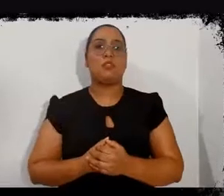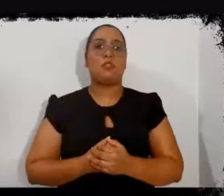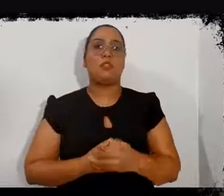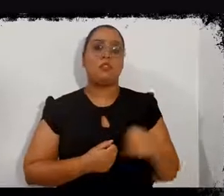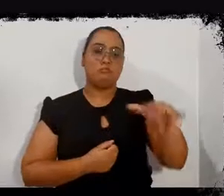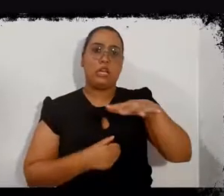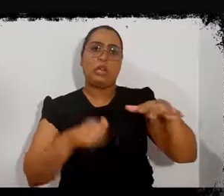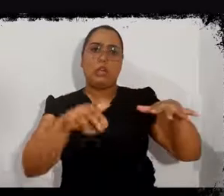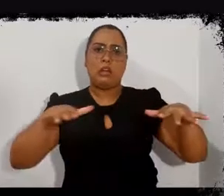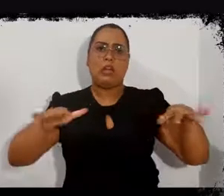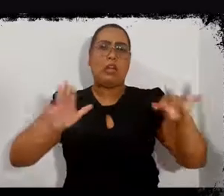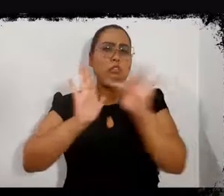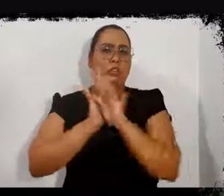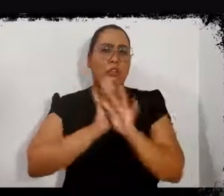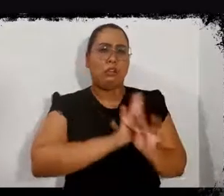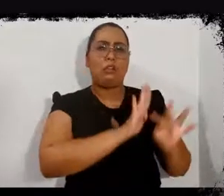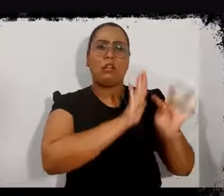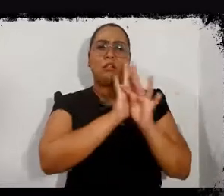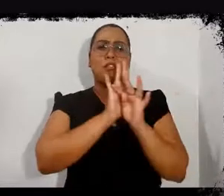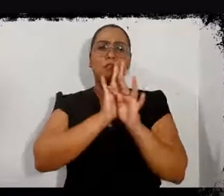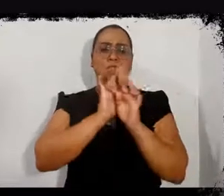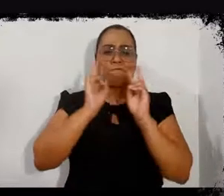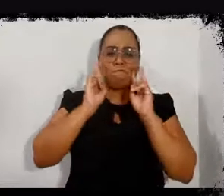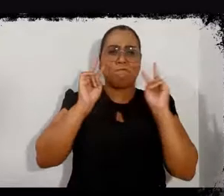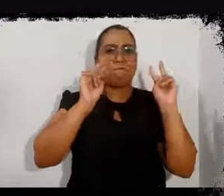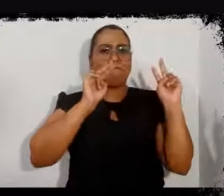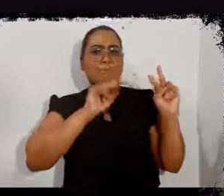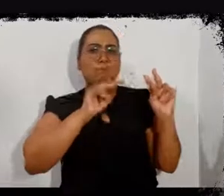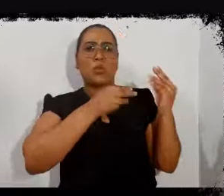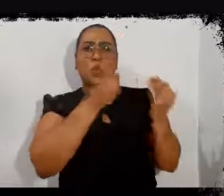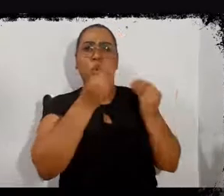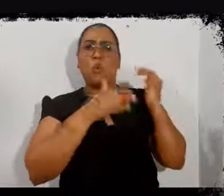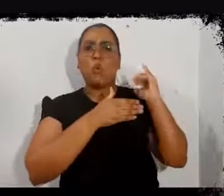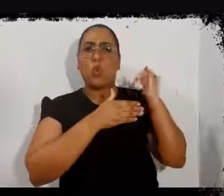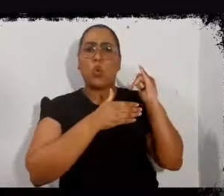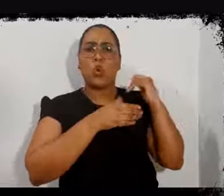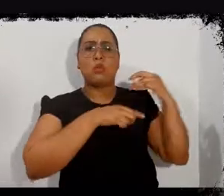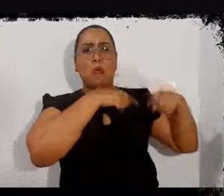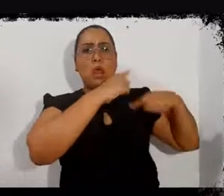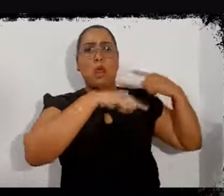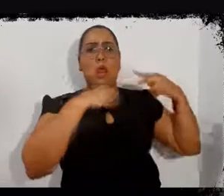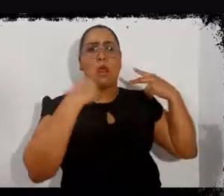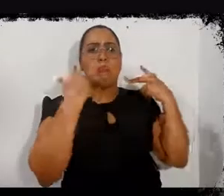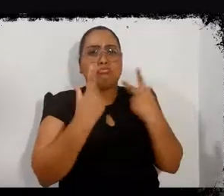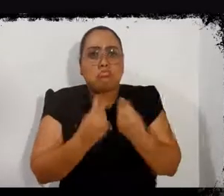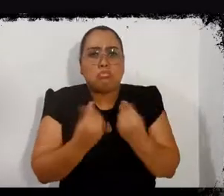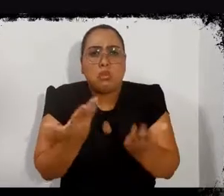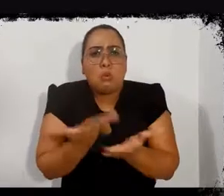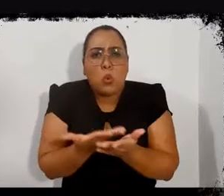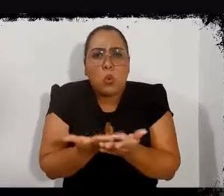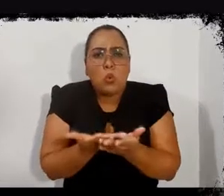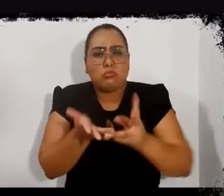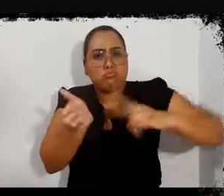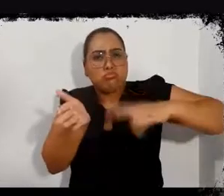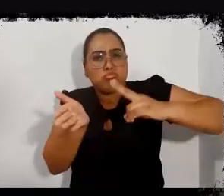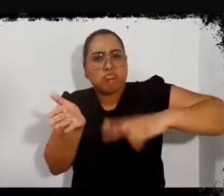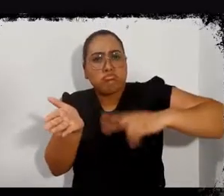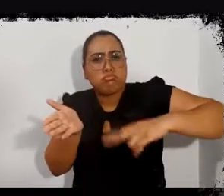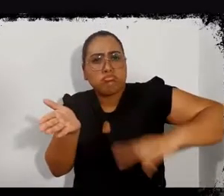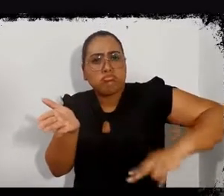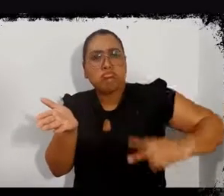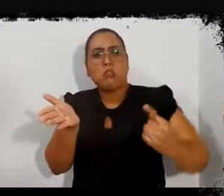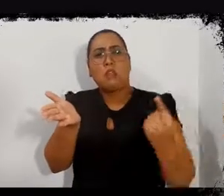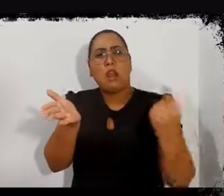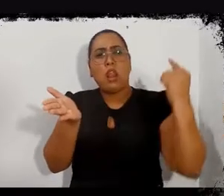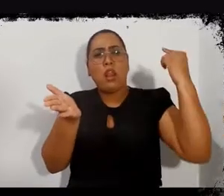voltaram para o acervo de contos que nos chegaram como herança das gerações que nos antecederam,